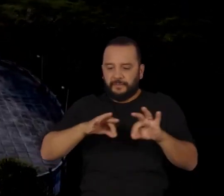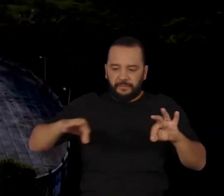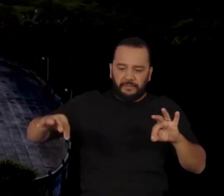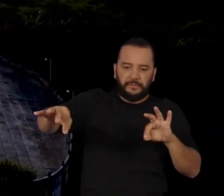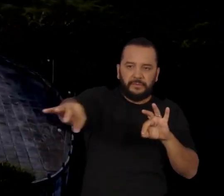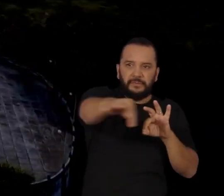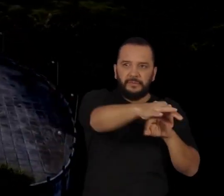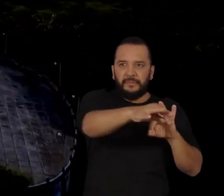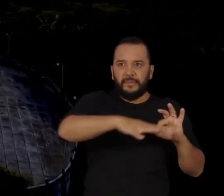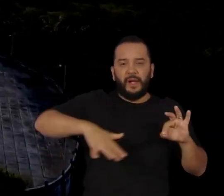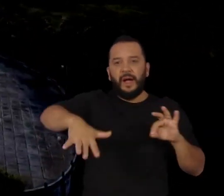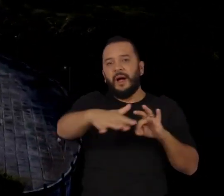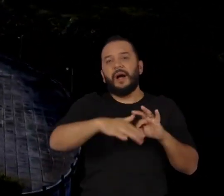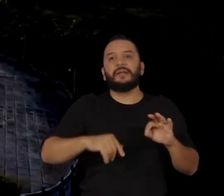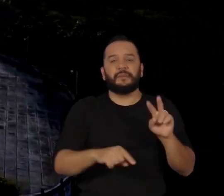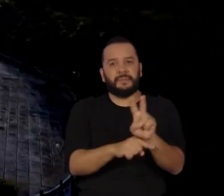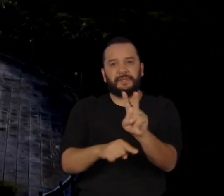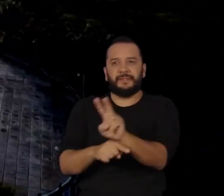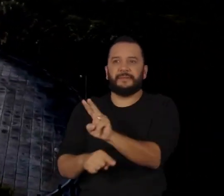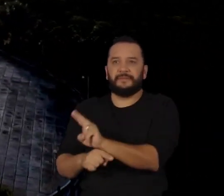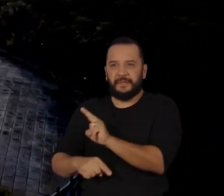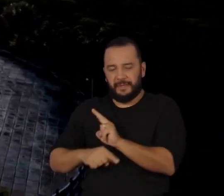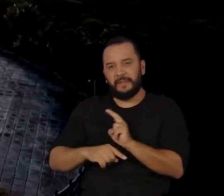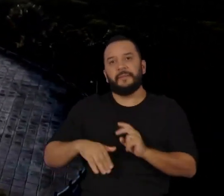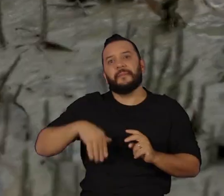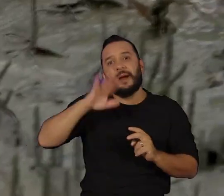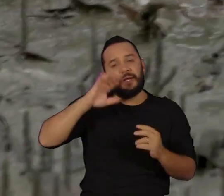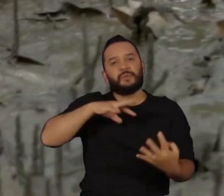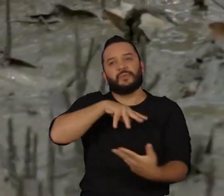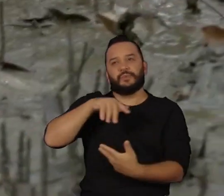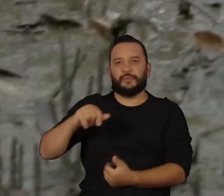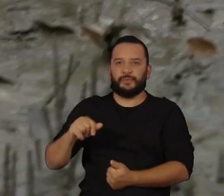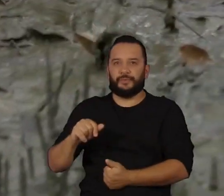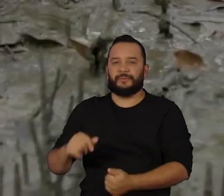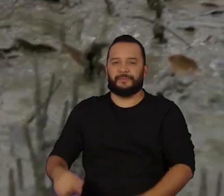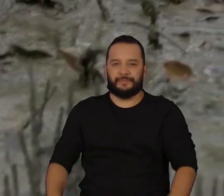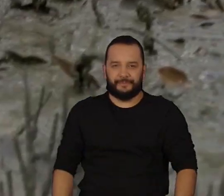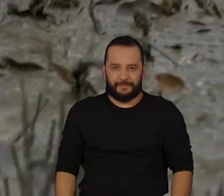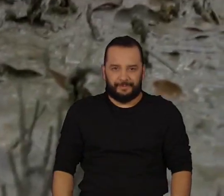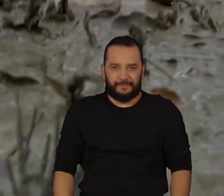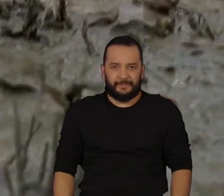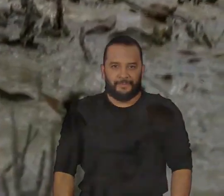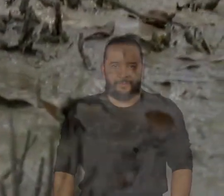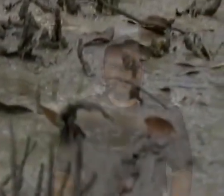mais preservadas também que existem no planeta.